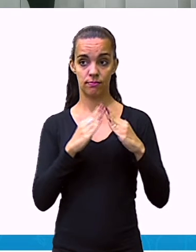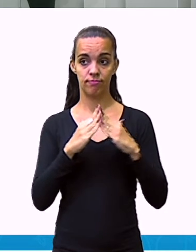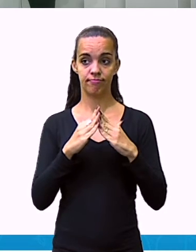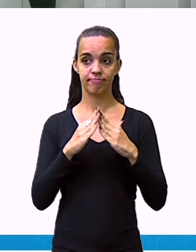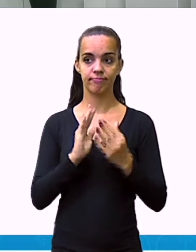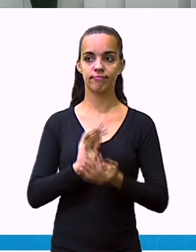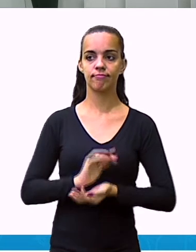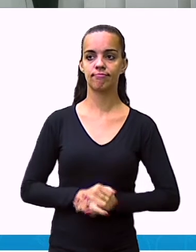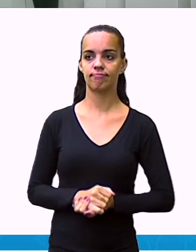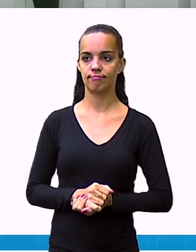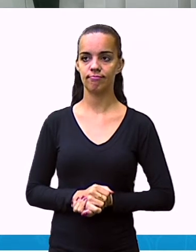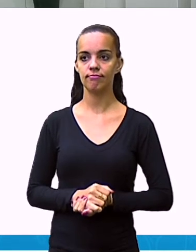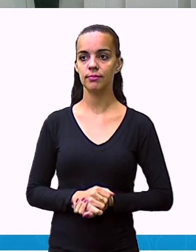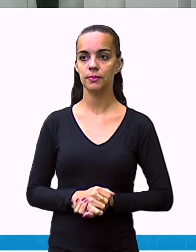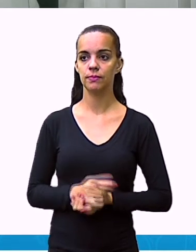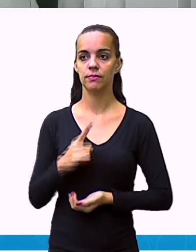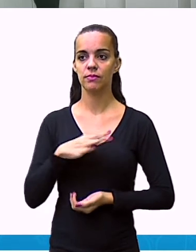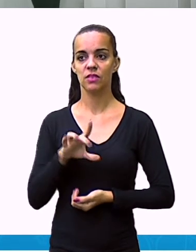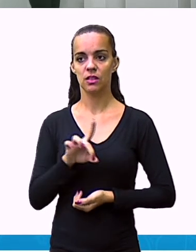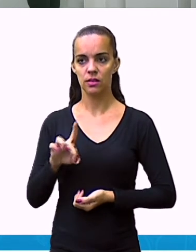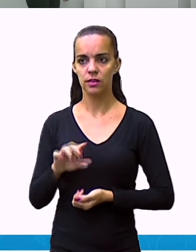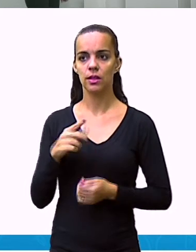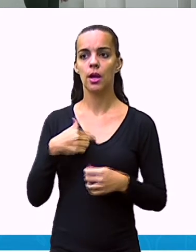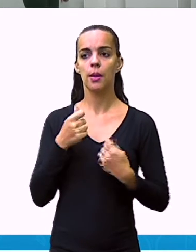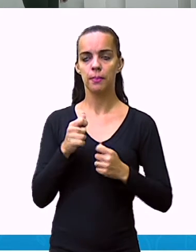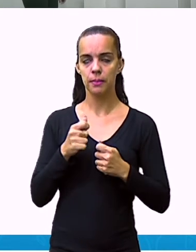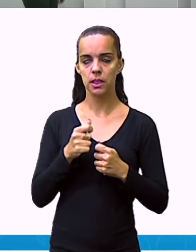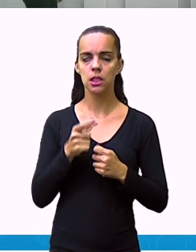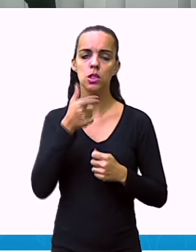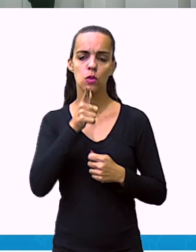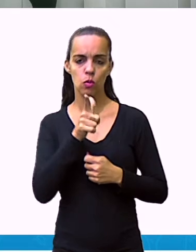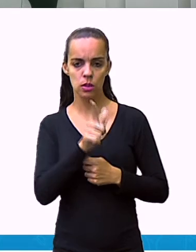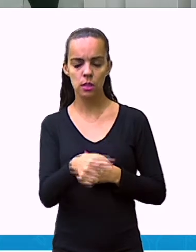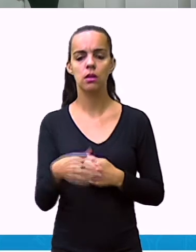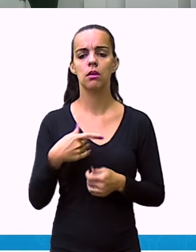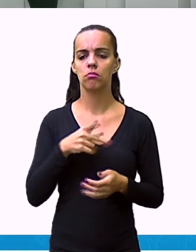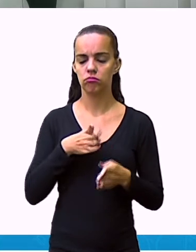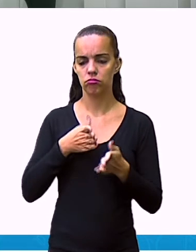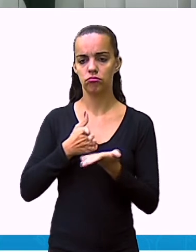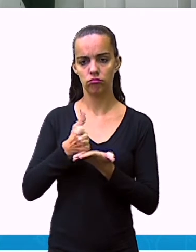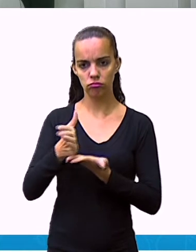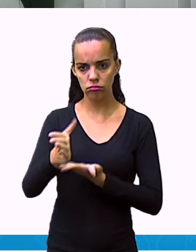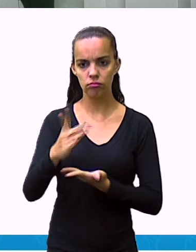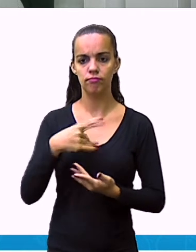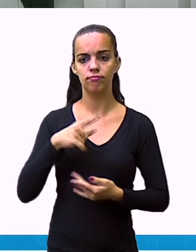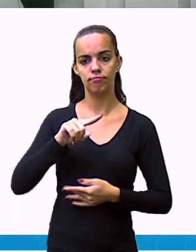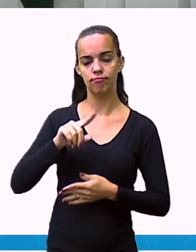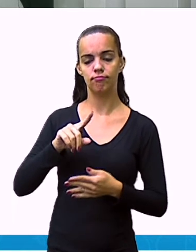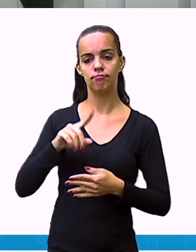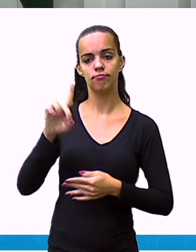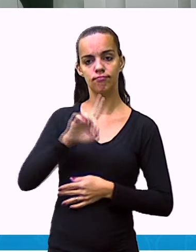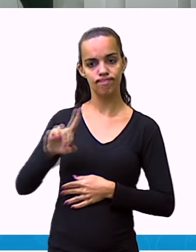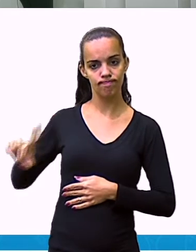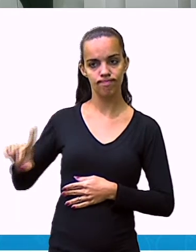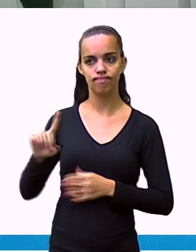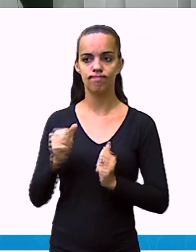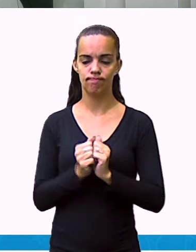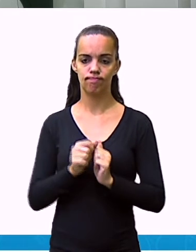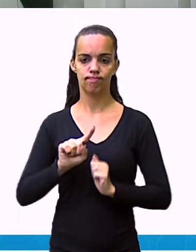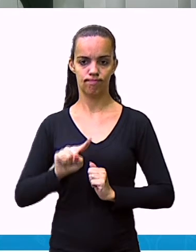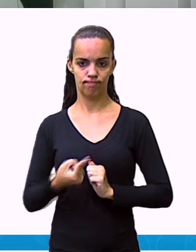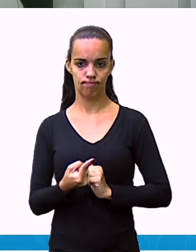esquerda se tá indo para a direita eu vou caminhar com a, para direita três casas Então